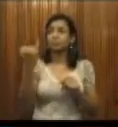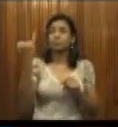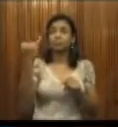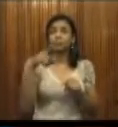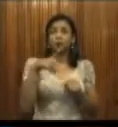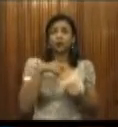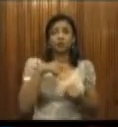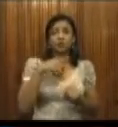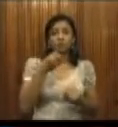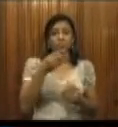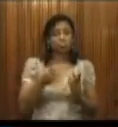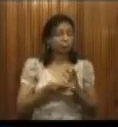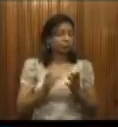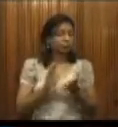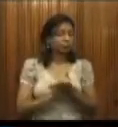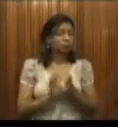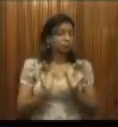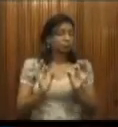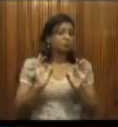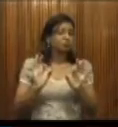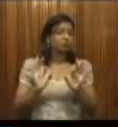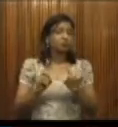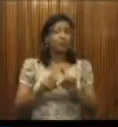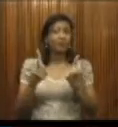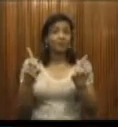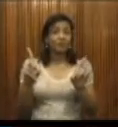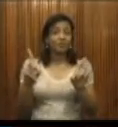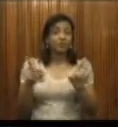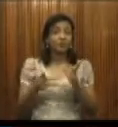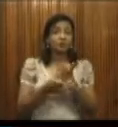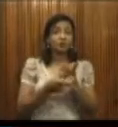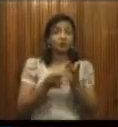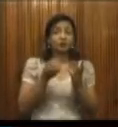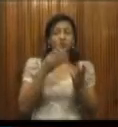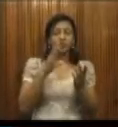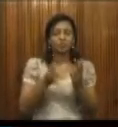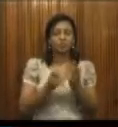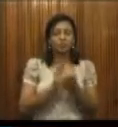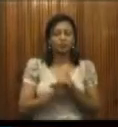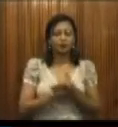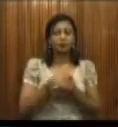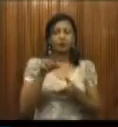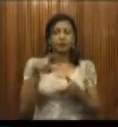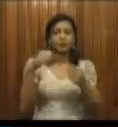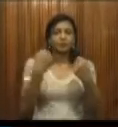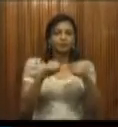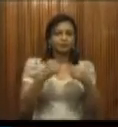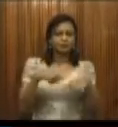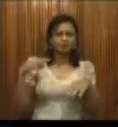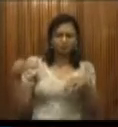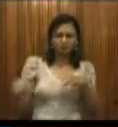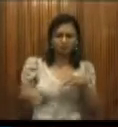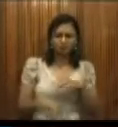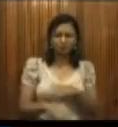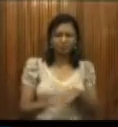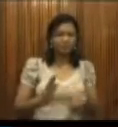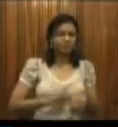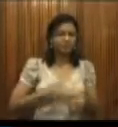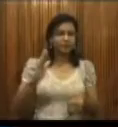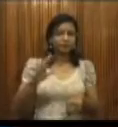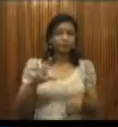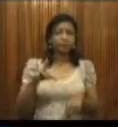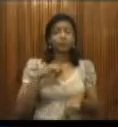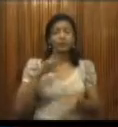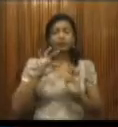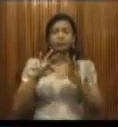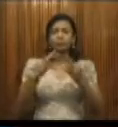tenha um bom casamento, mas mesmo que você tenha esse bom casamento, há uma necessidade maior. Talvez você tenha uma boa família com aqueles